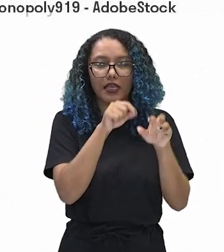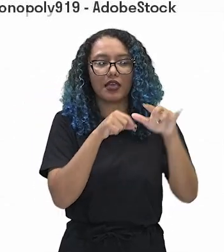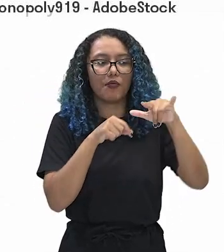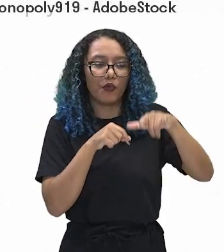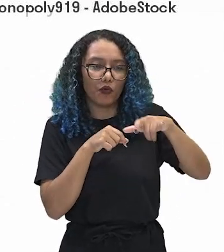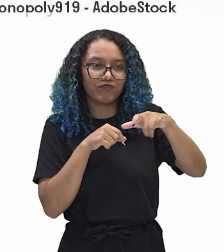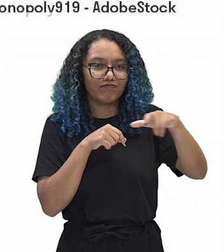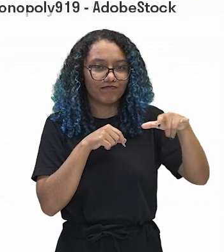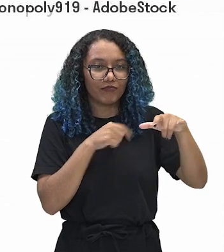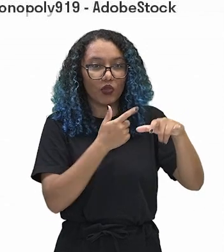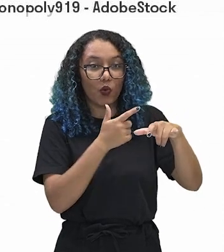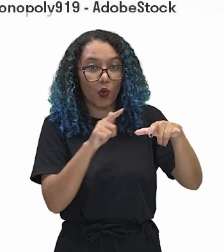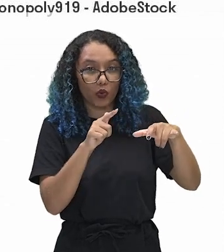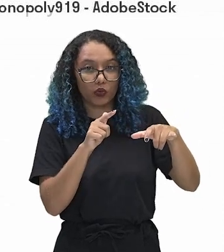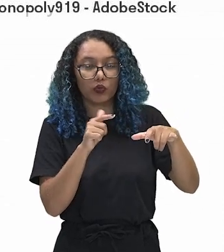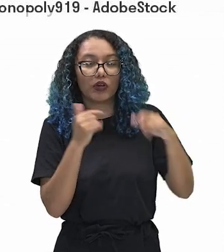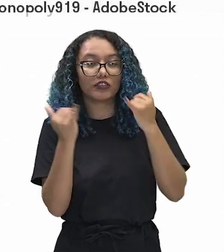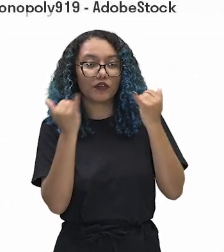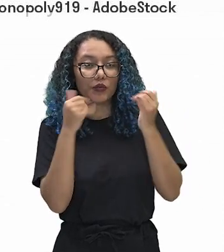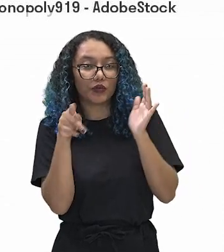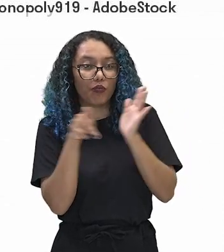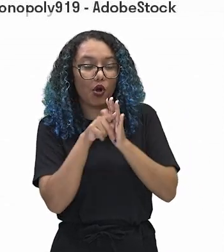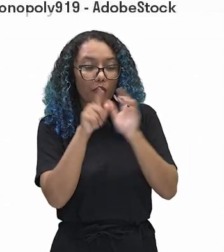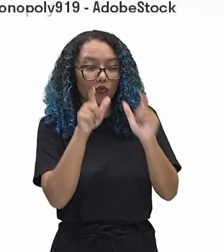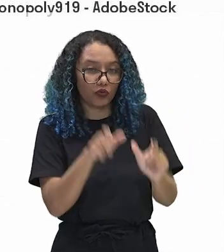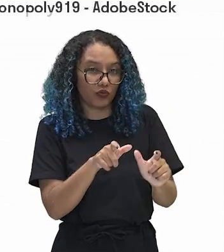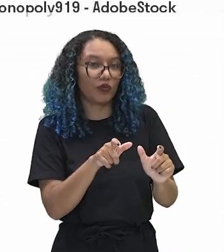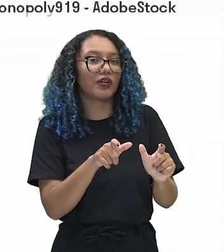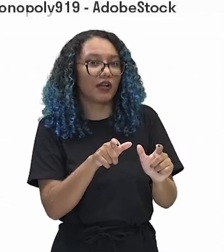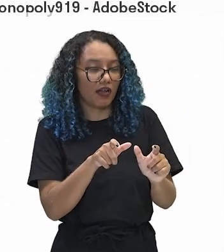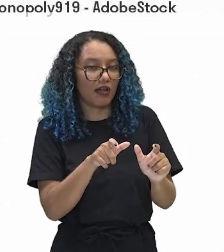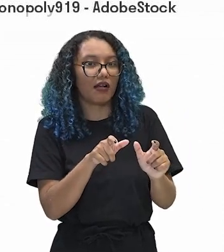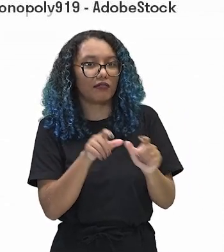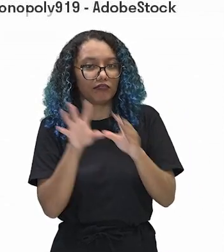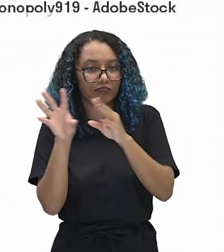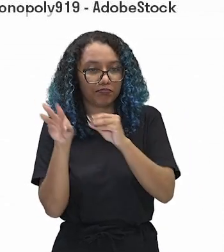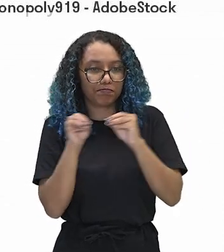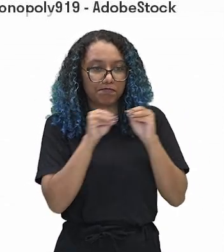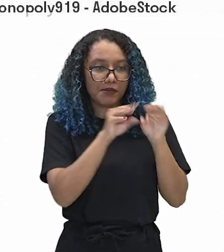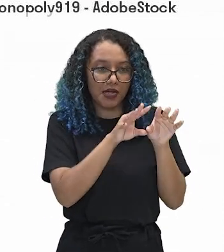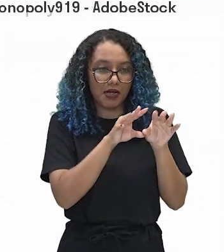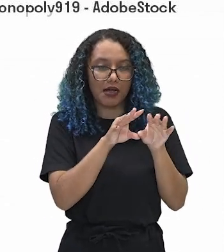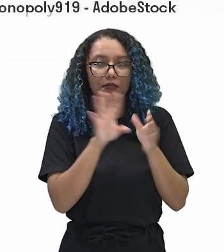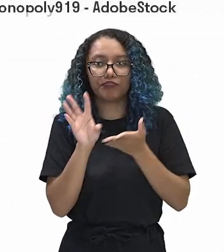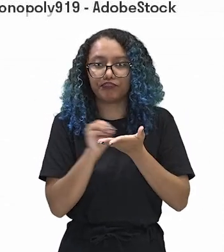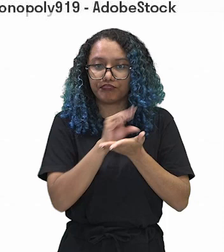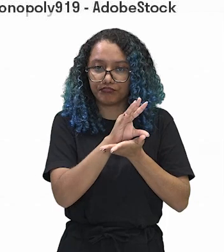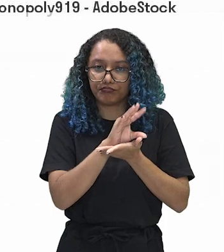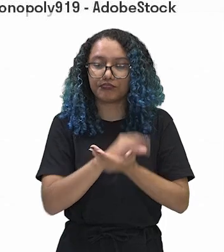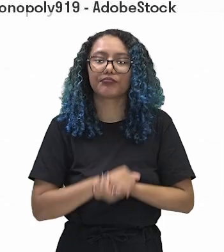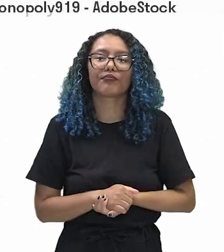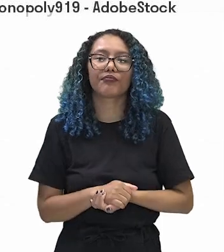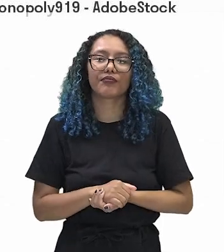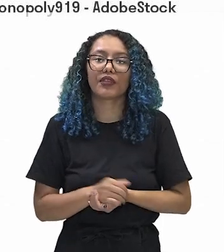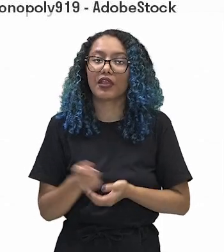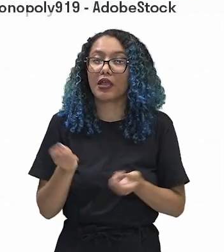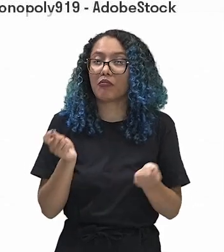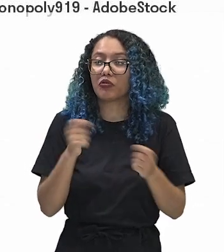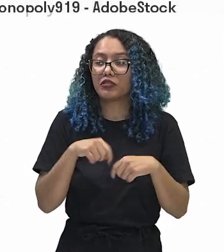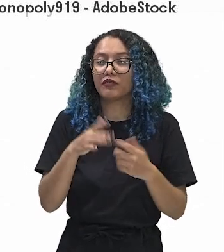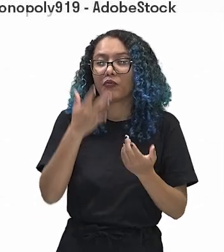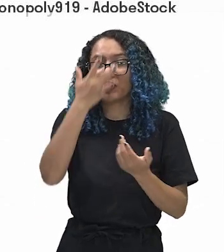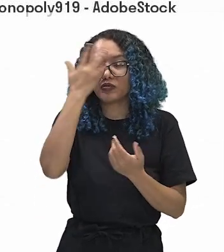precisas daquela área. Foi exatamente assim, que eles conseguem, né, que as pessoas,